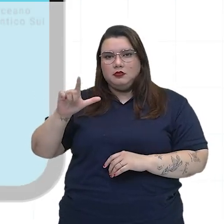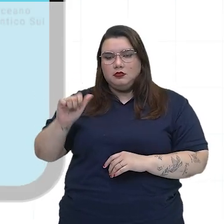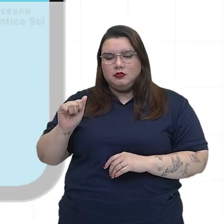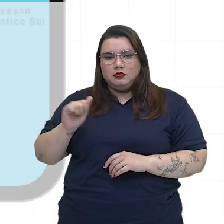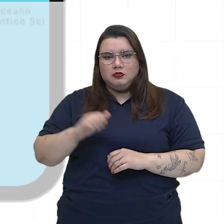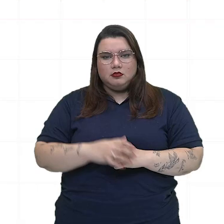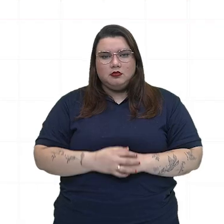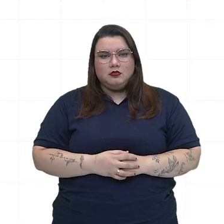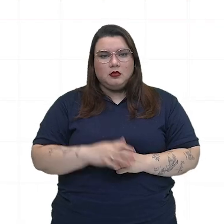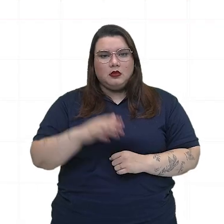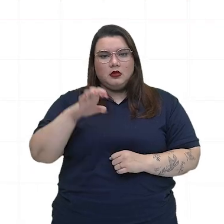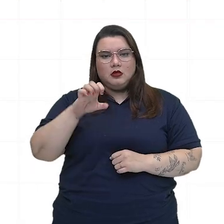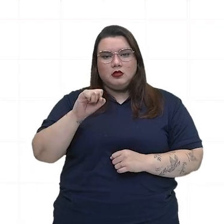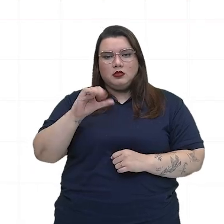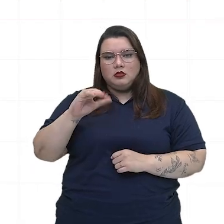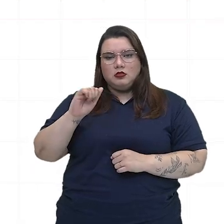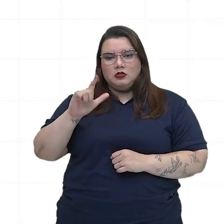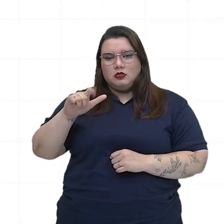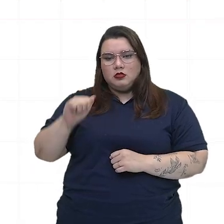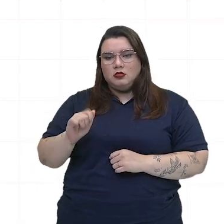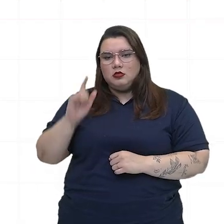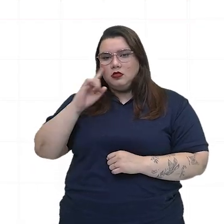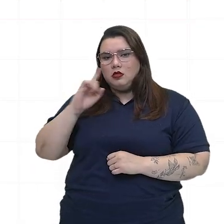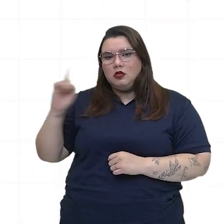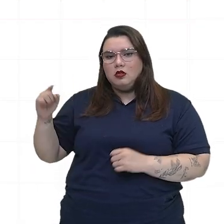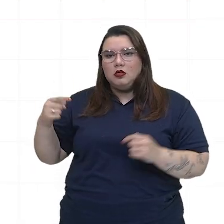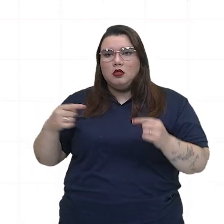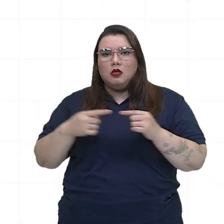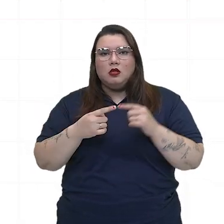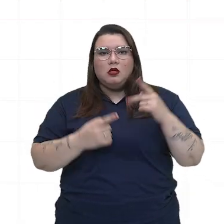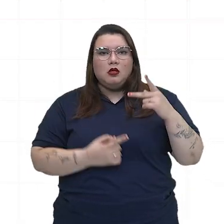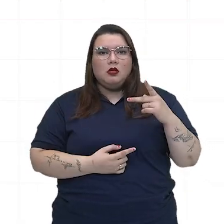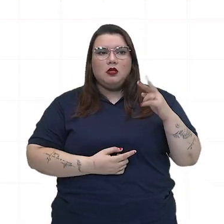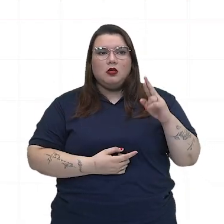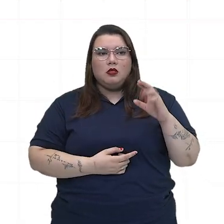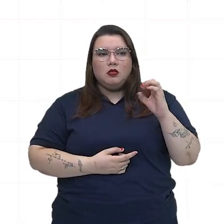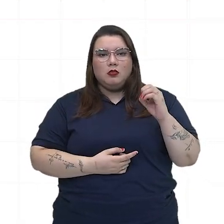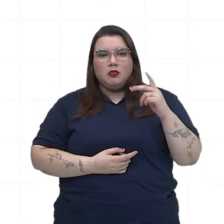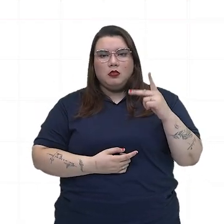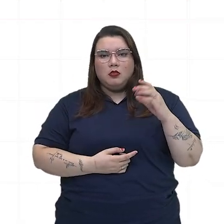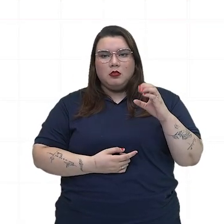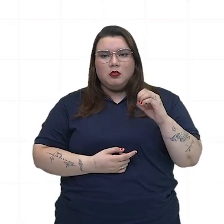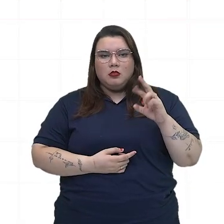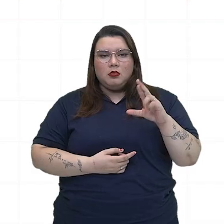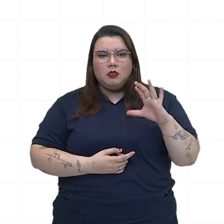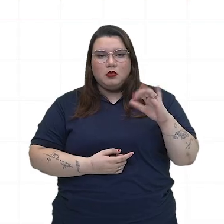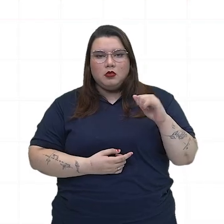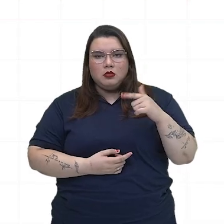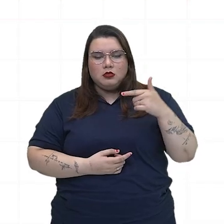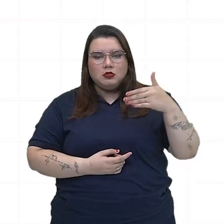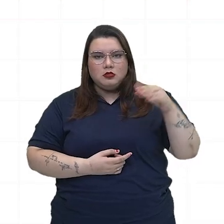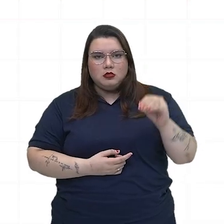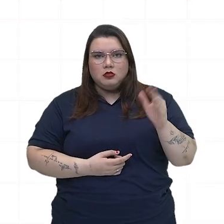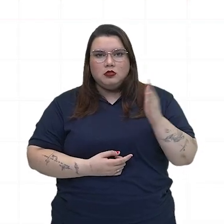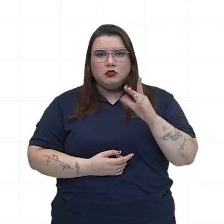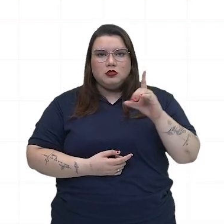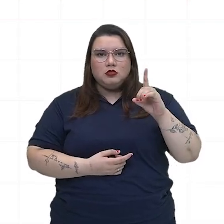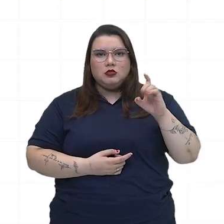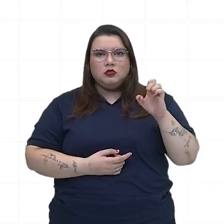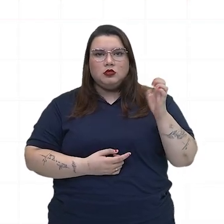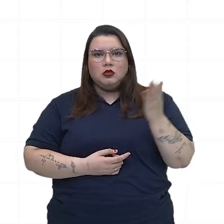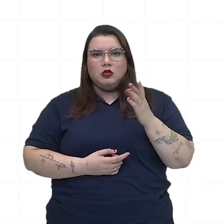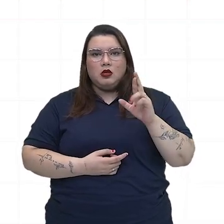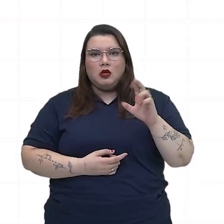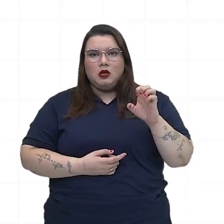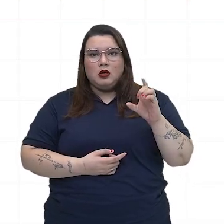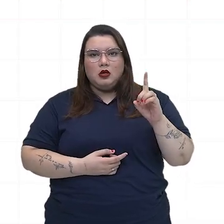A escala cartográfica, então, ela é a proporção de redução da área da paisagem